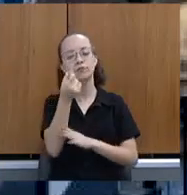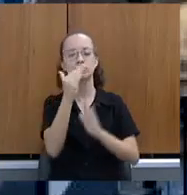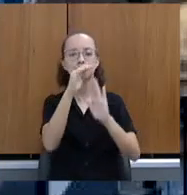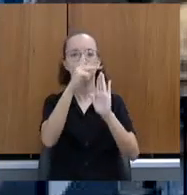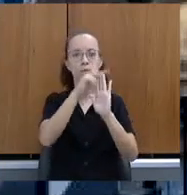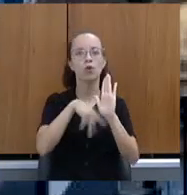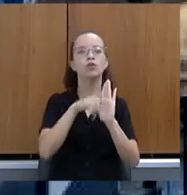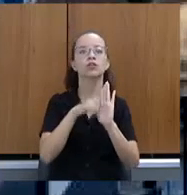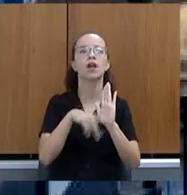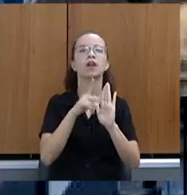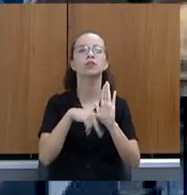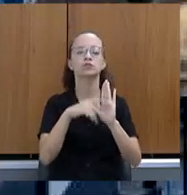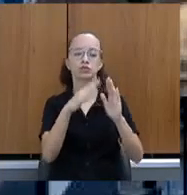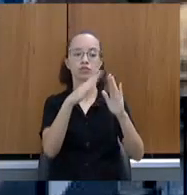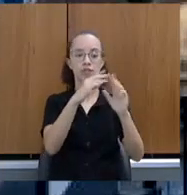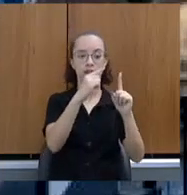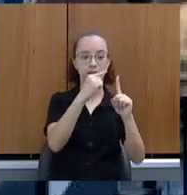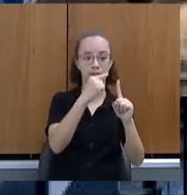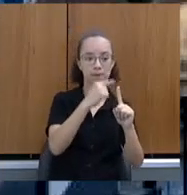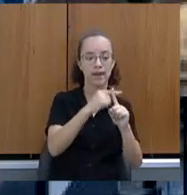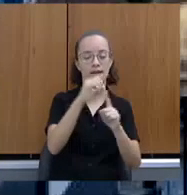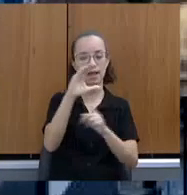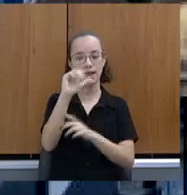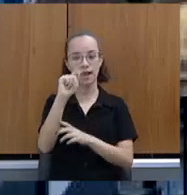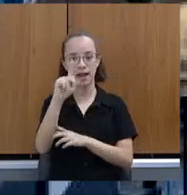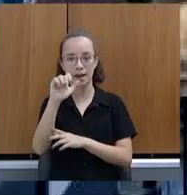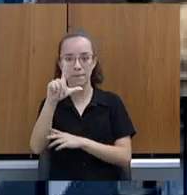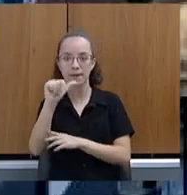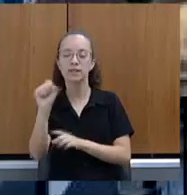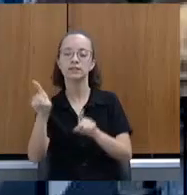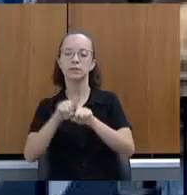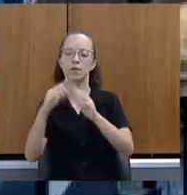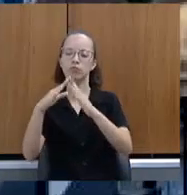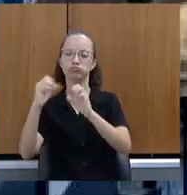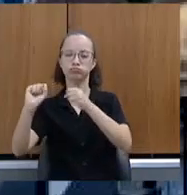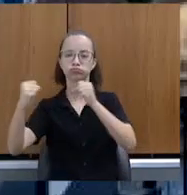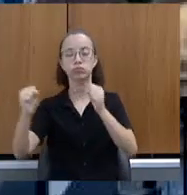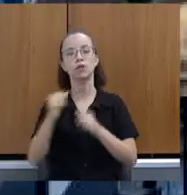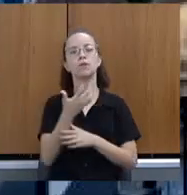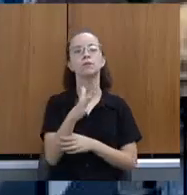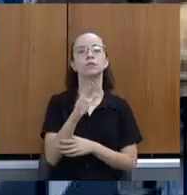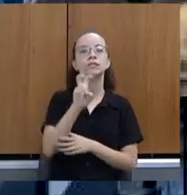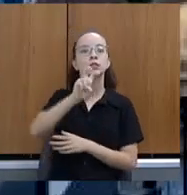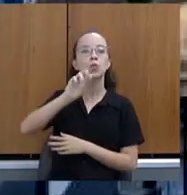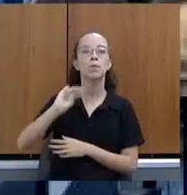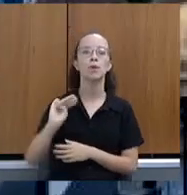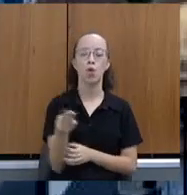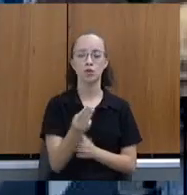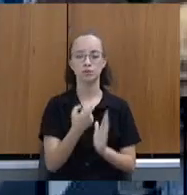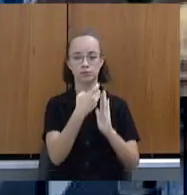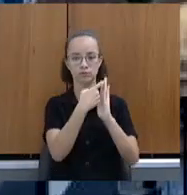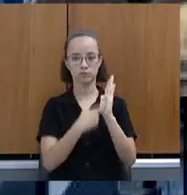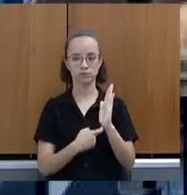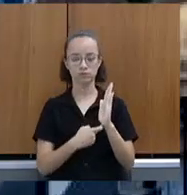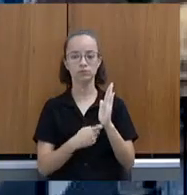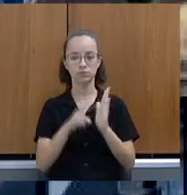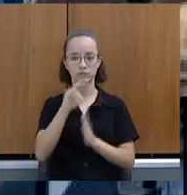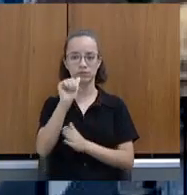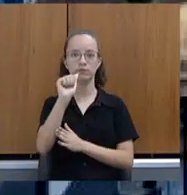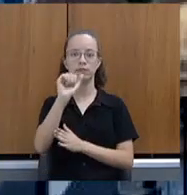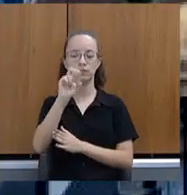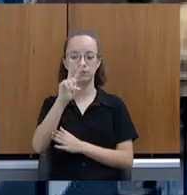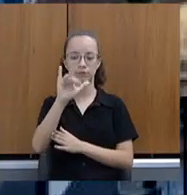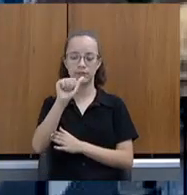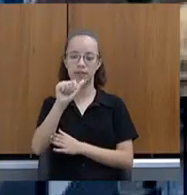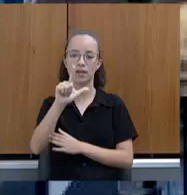de capelas igrejas e alguns casarões contemplados investimento foi de 5 milhões o edital via Liberdade 37